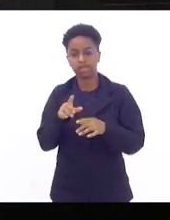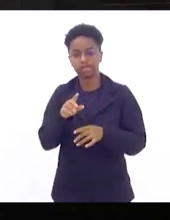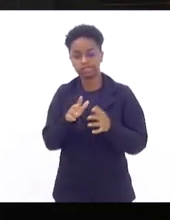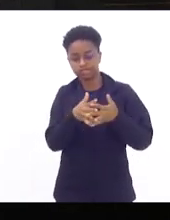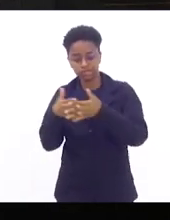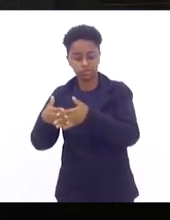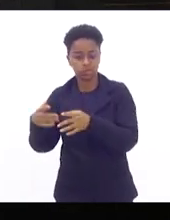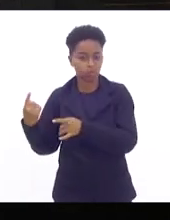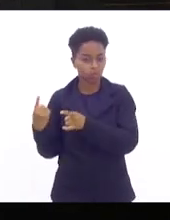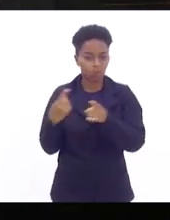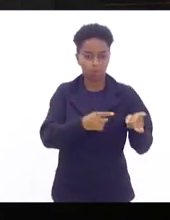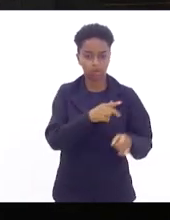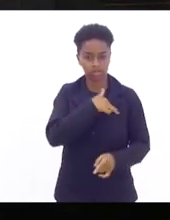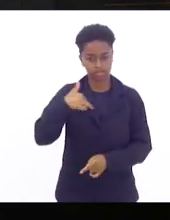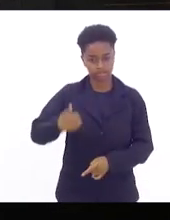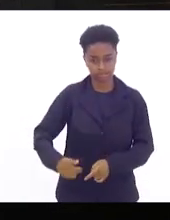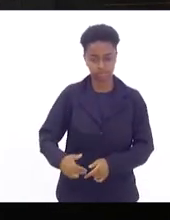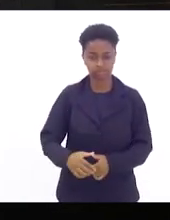China,